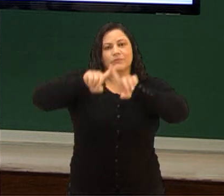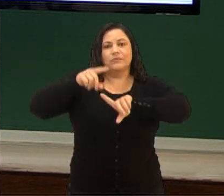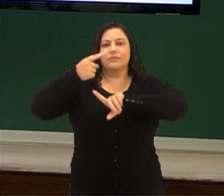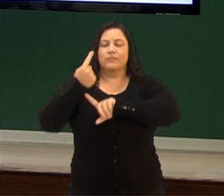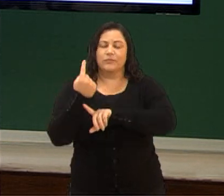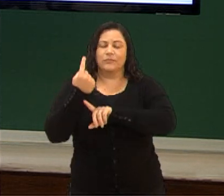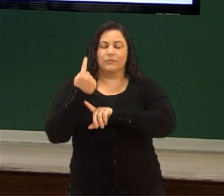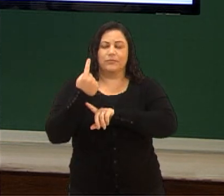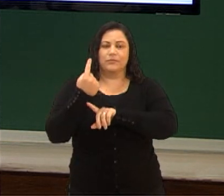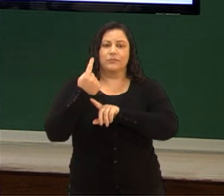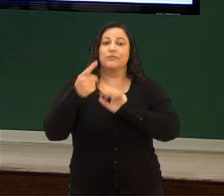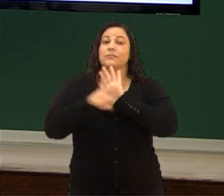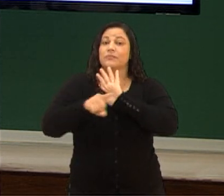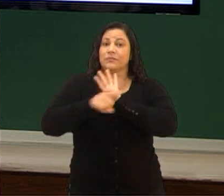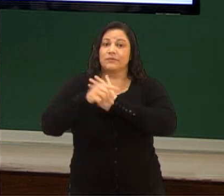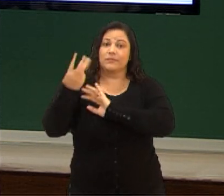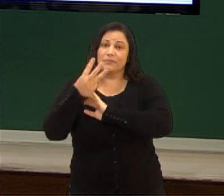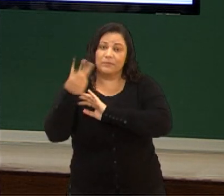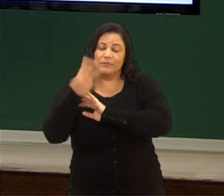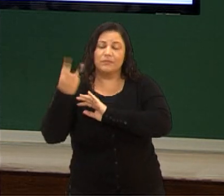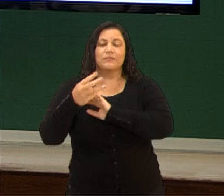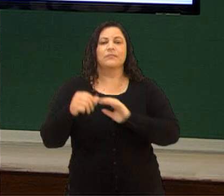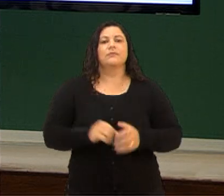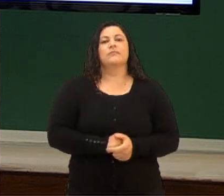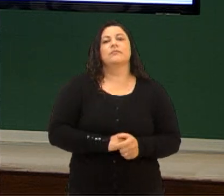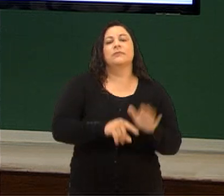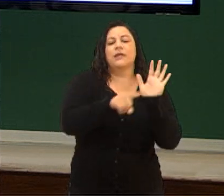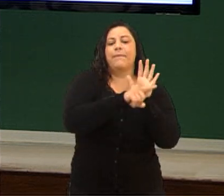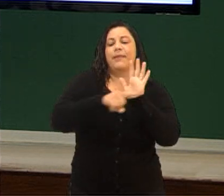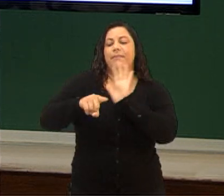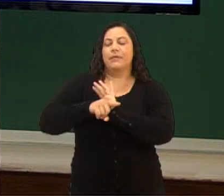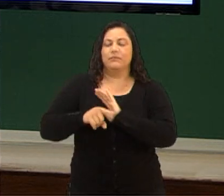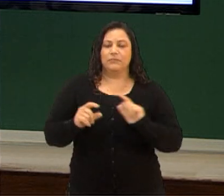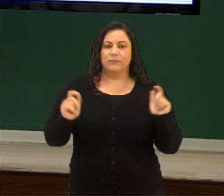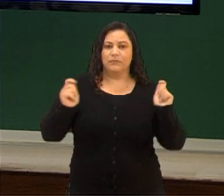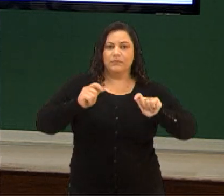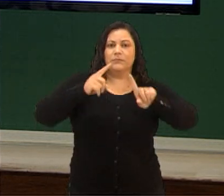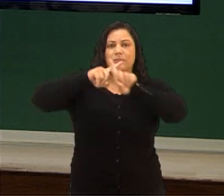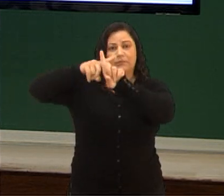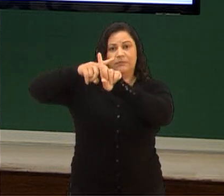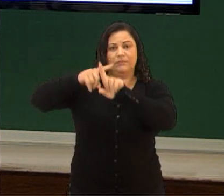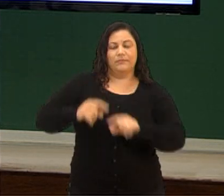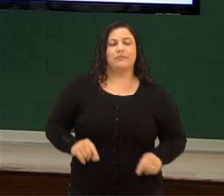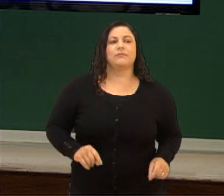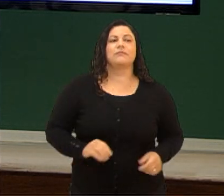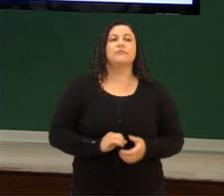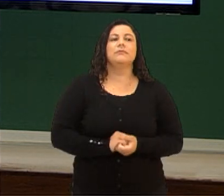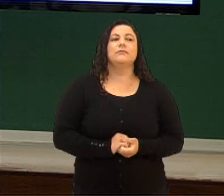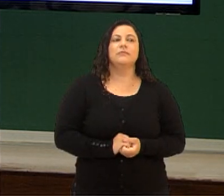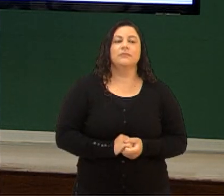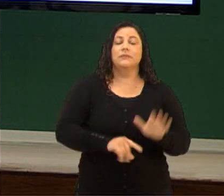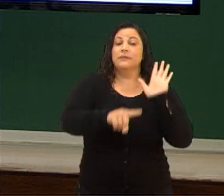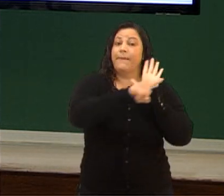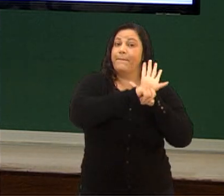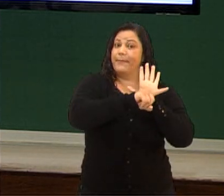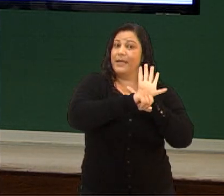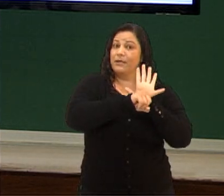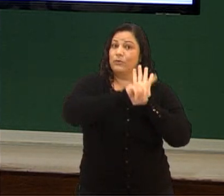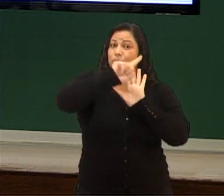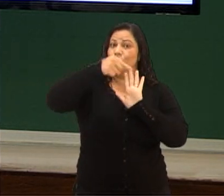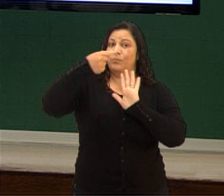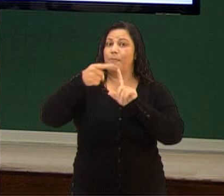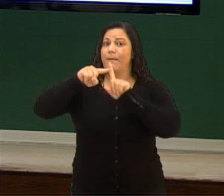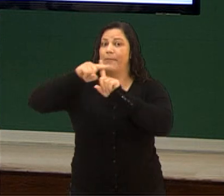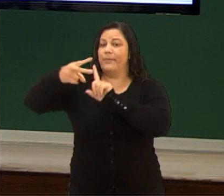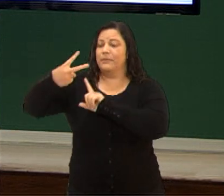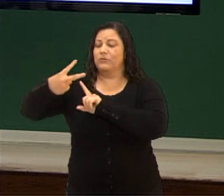menos 3. Aqui eu tenho uma regra de sinal, tudo bem? Menos vezes menos dá mais. Então, fica menos 1 mais